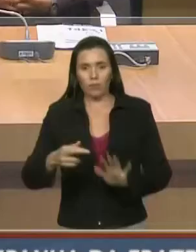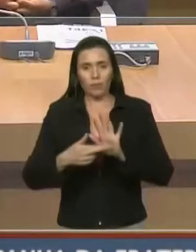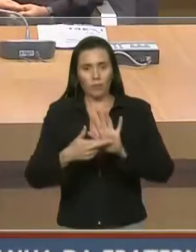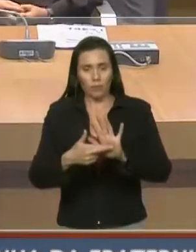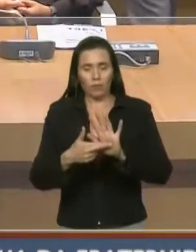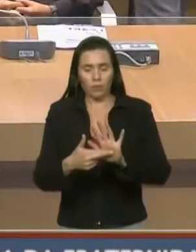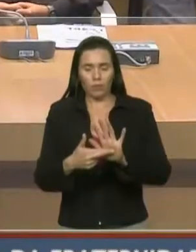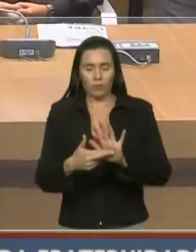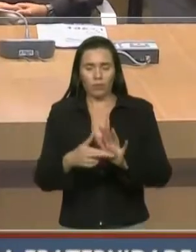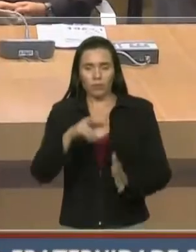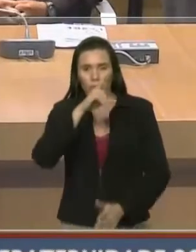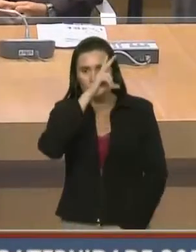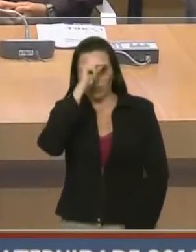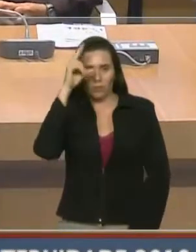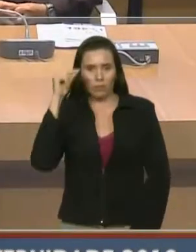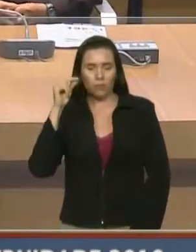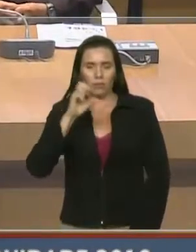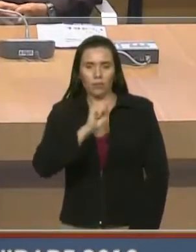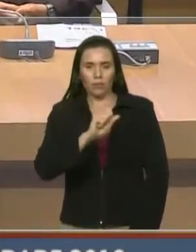municipal de São Luís.